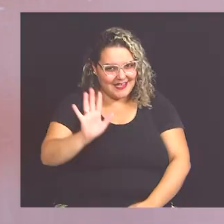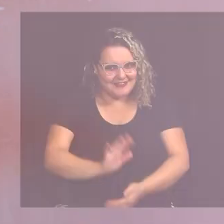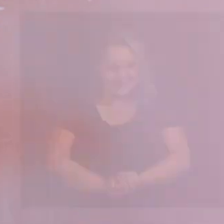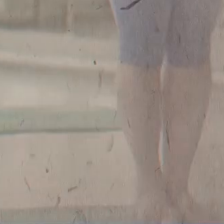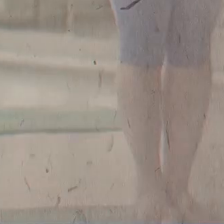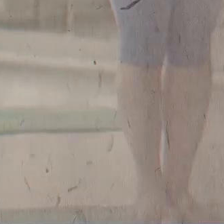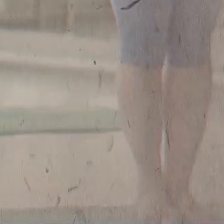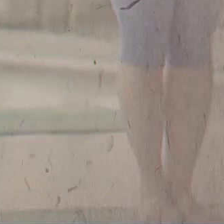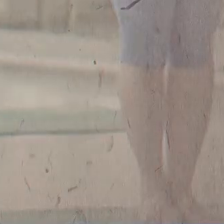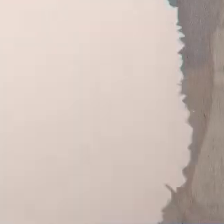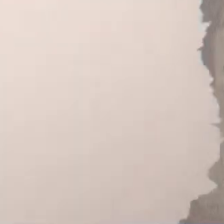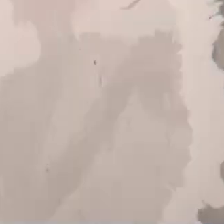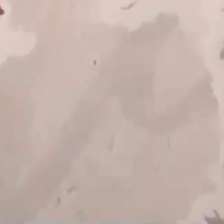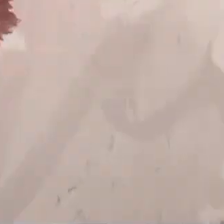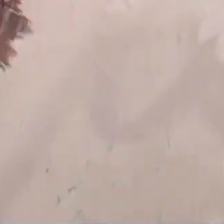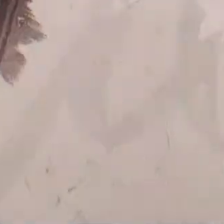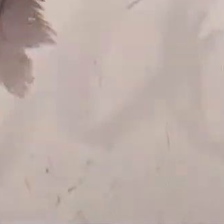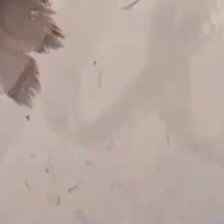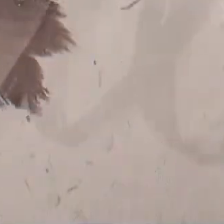pouco.